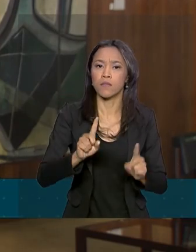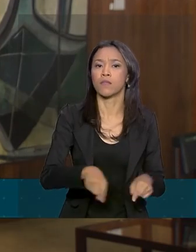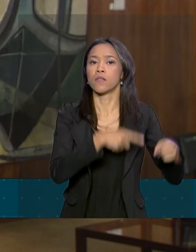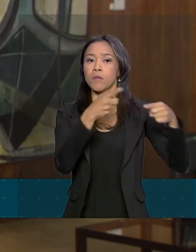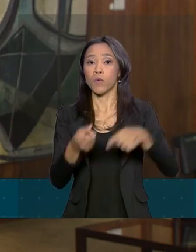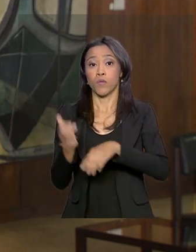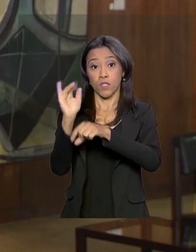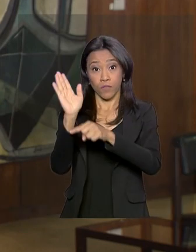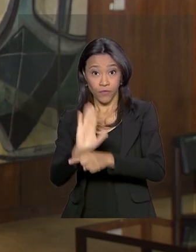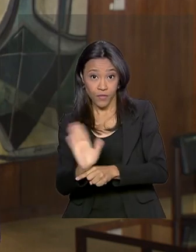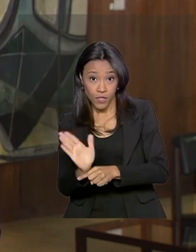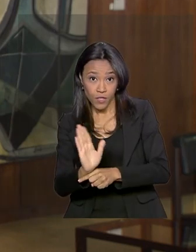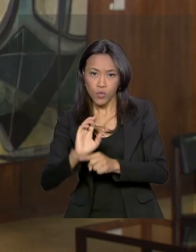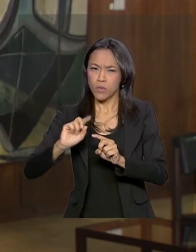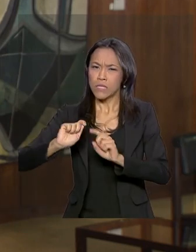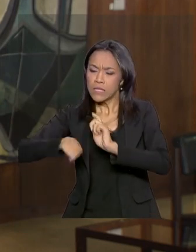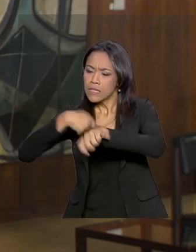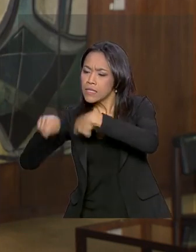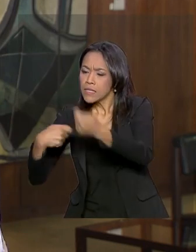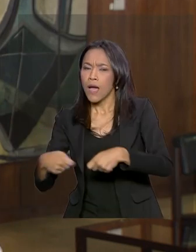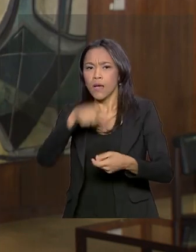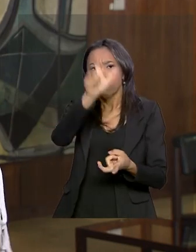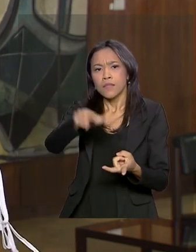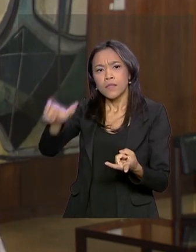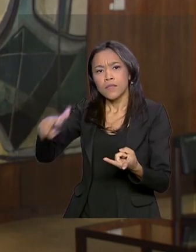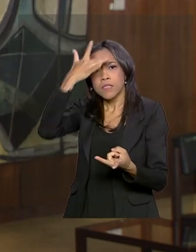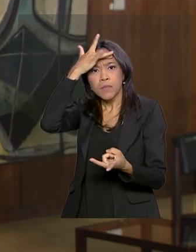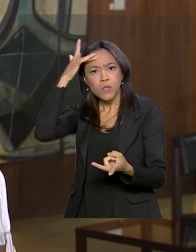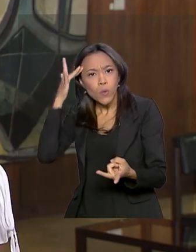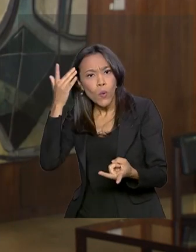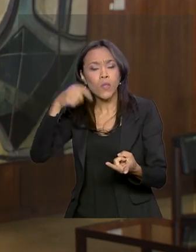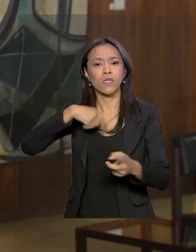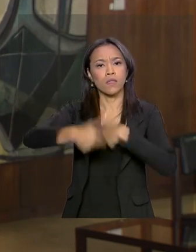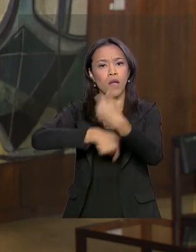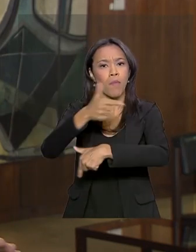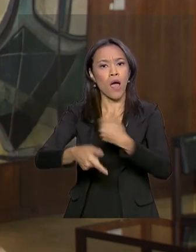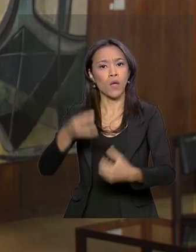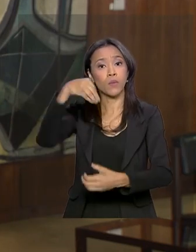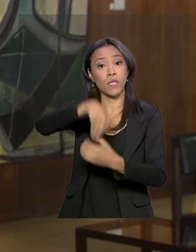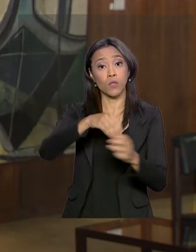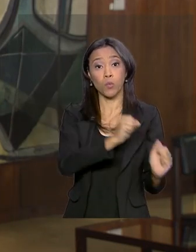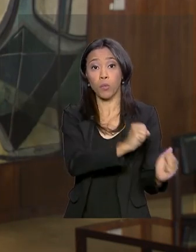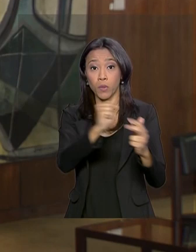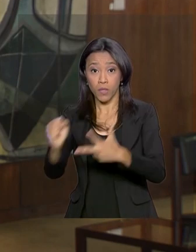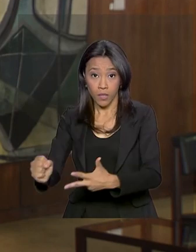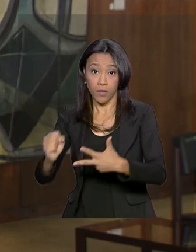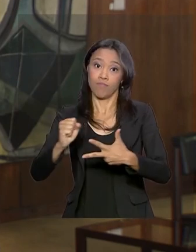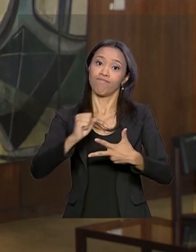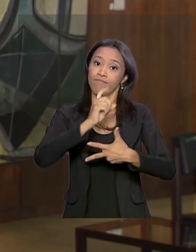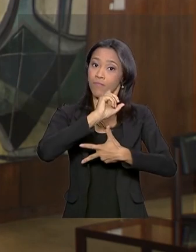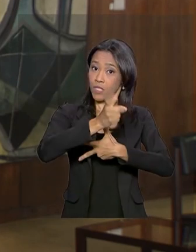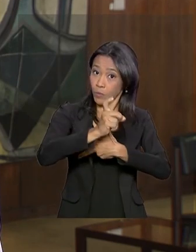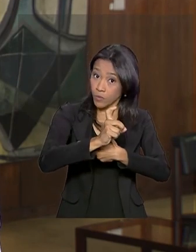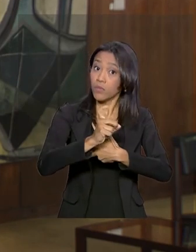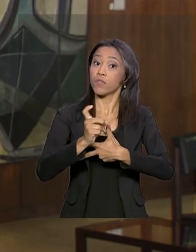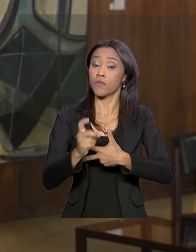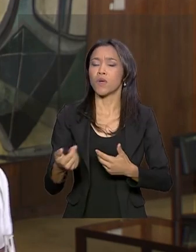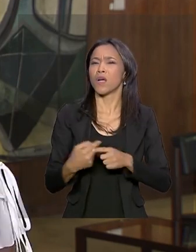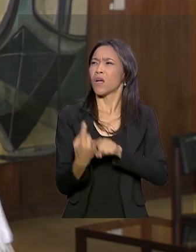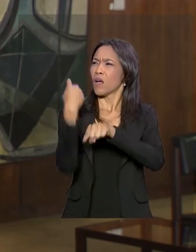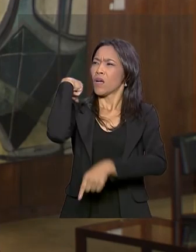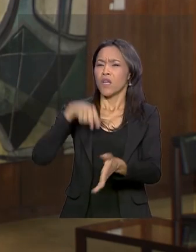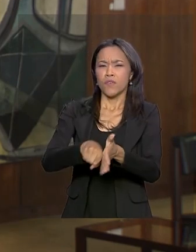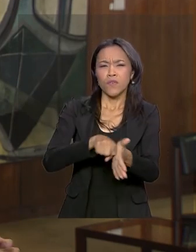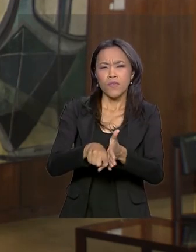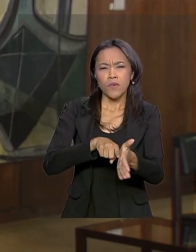os sinais que identificam as pessoas e funções da Presidência da República e dos ministérios. Segundo dados de 2010 do